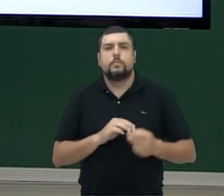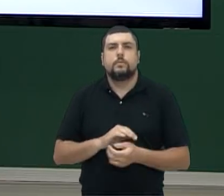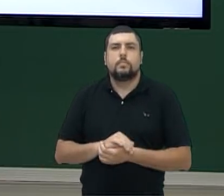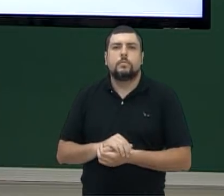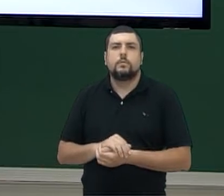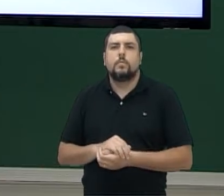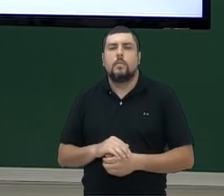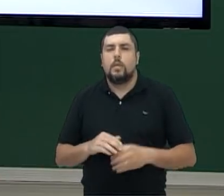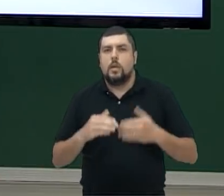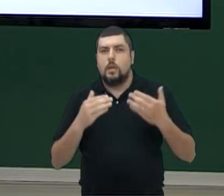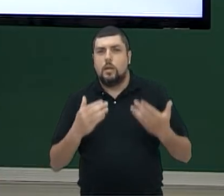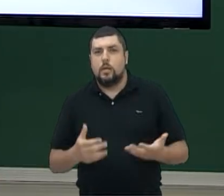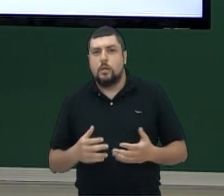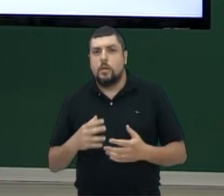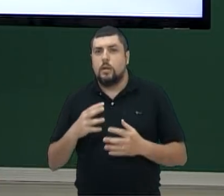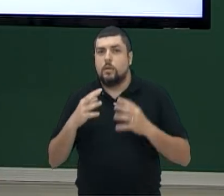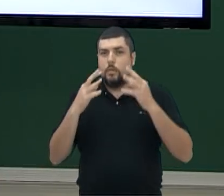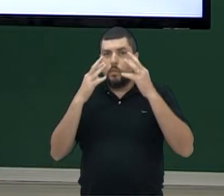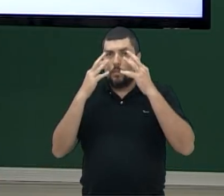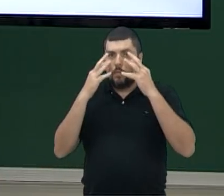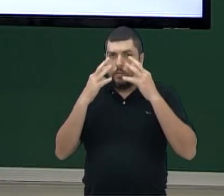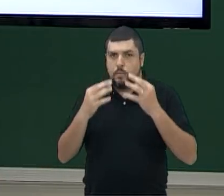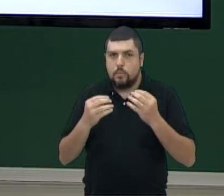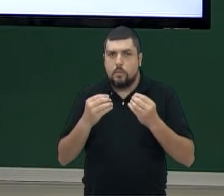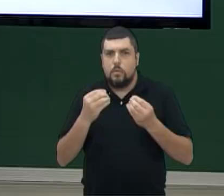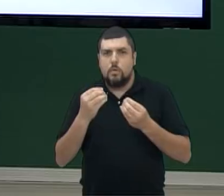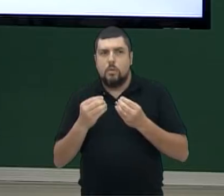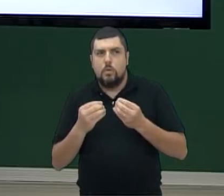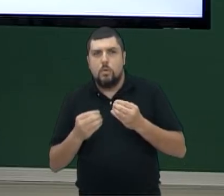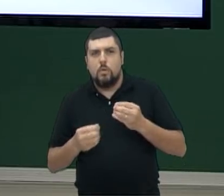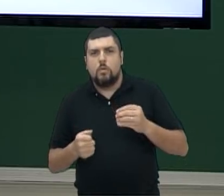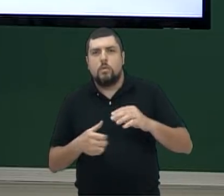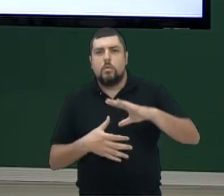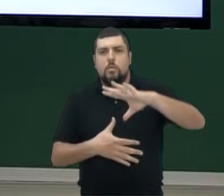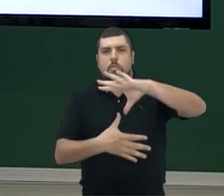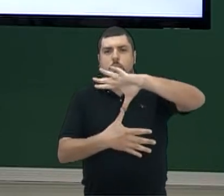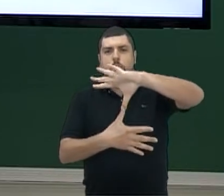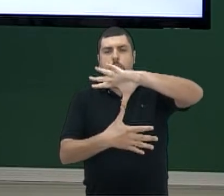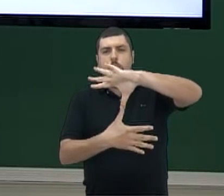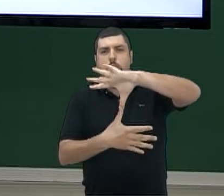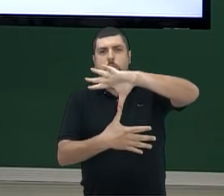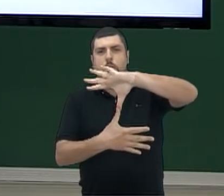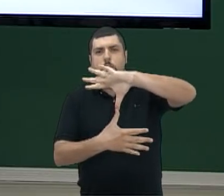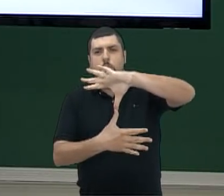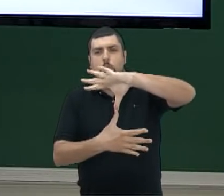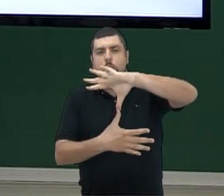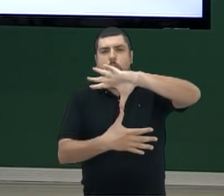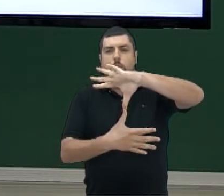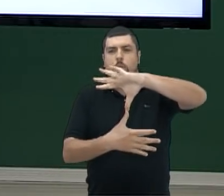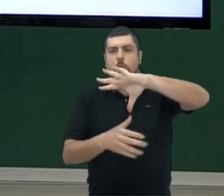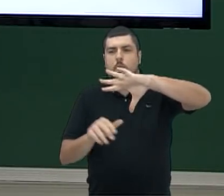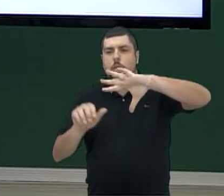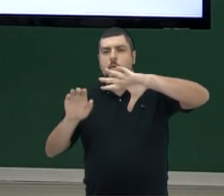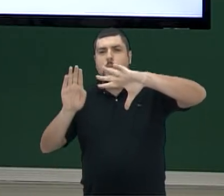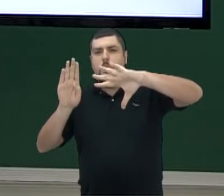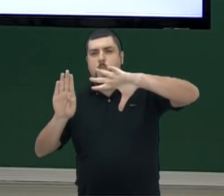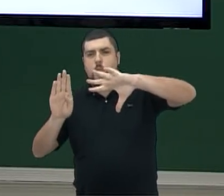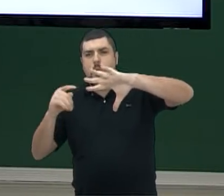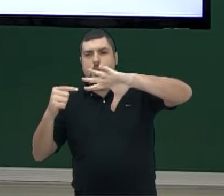muita atenção, estamos saindo do B e indo em direção ao A. E aí